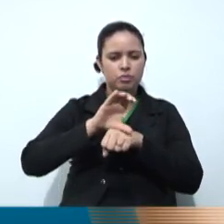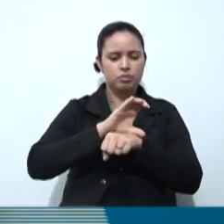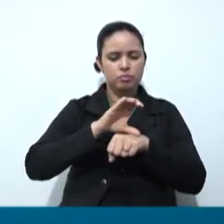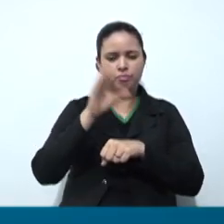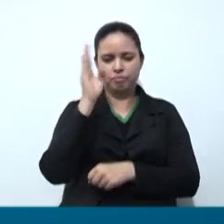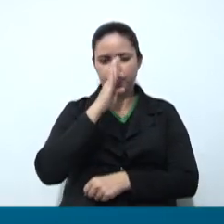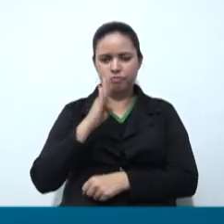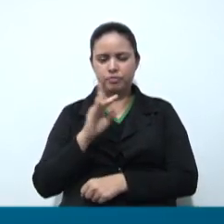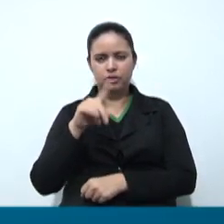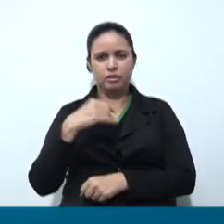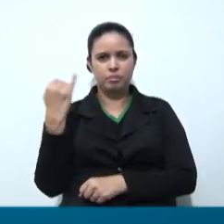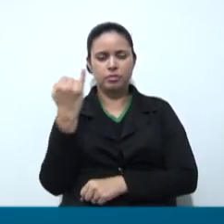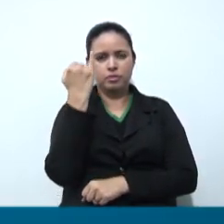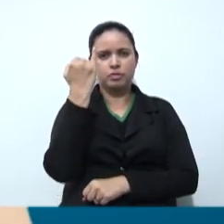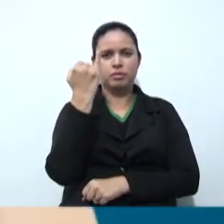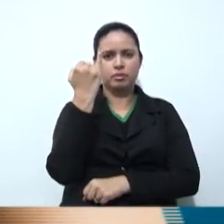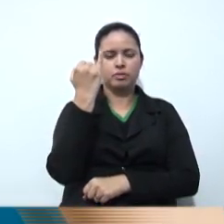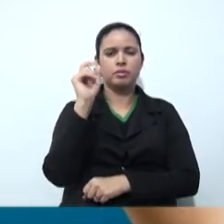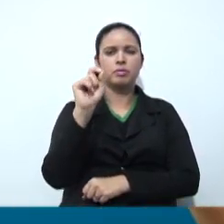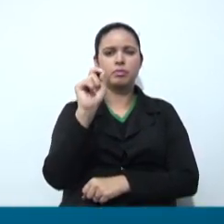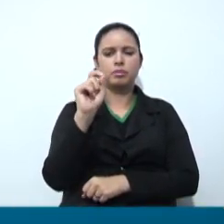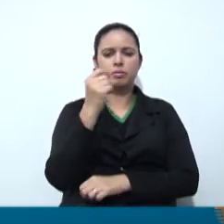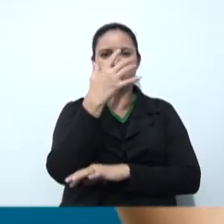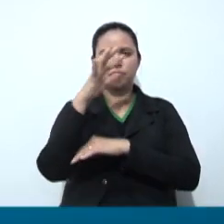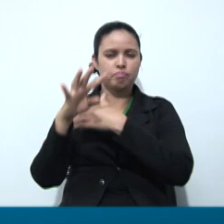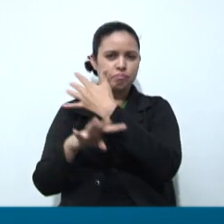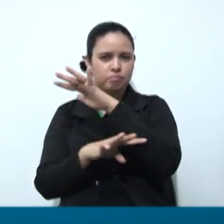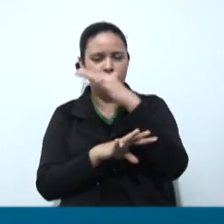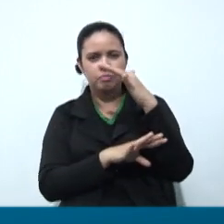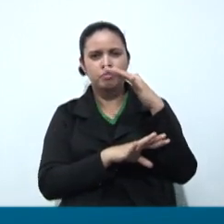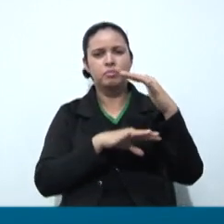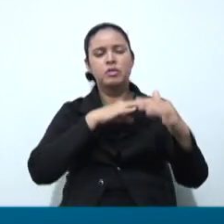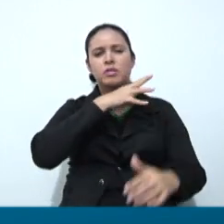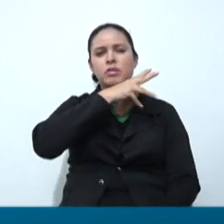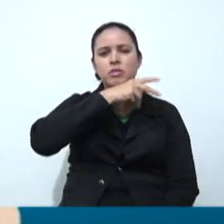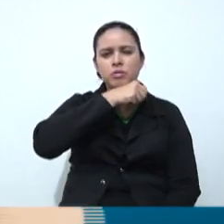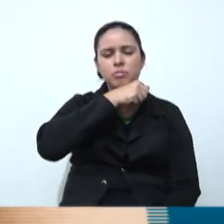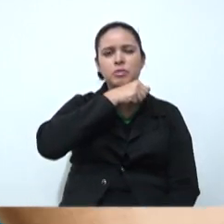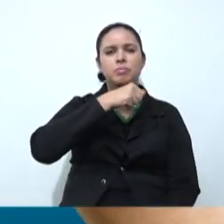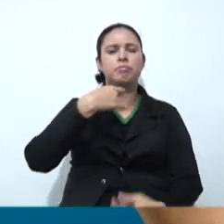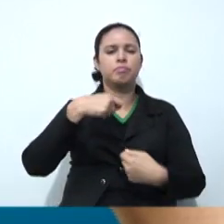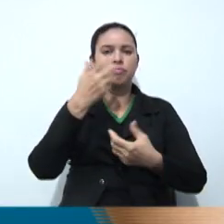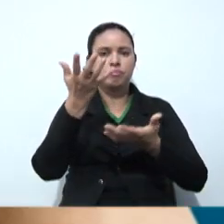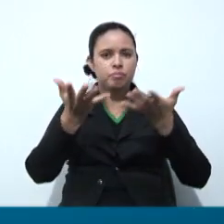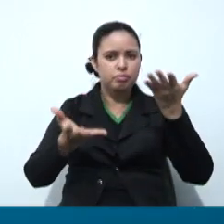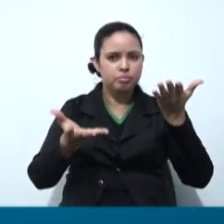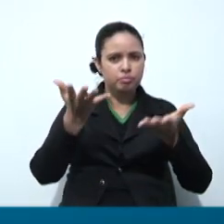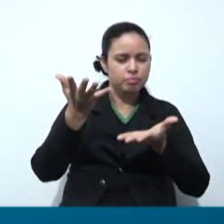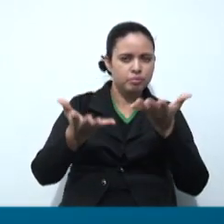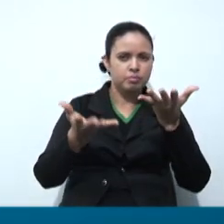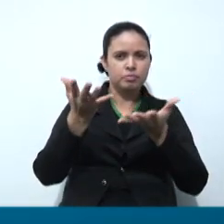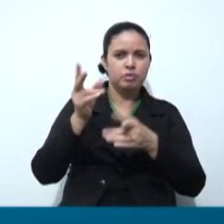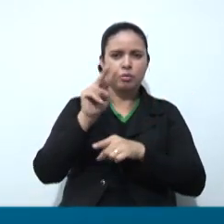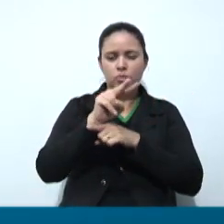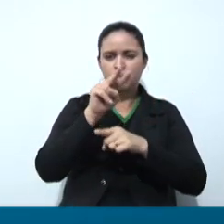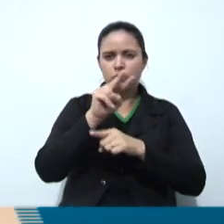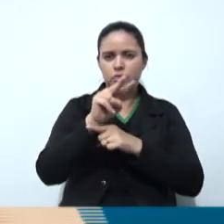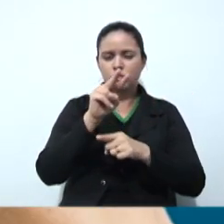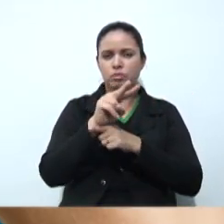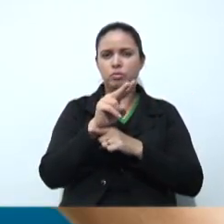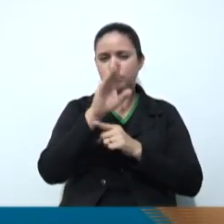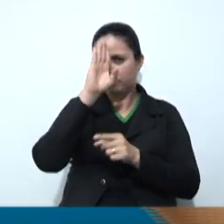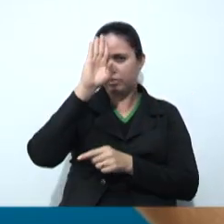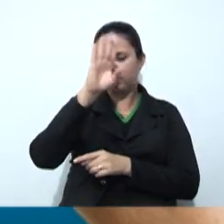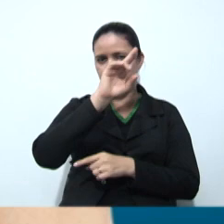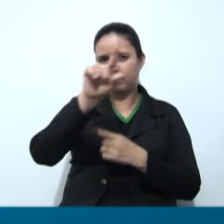define a importância em se manter o ecossistema estabilizado através da preservação e recuperação ambiental, tendo como